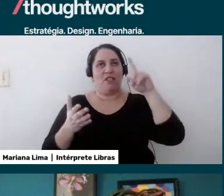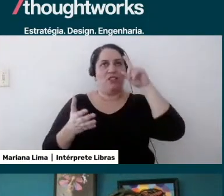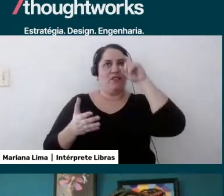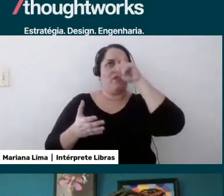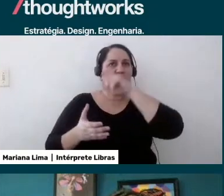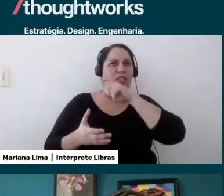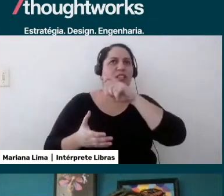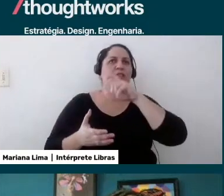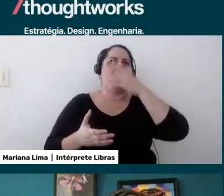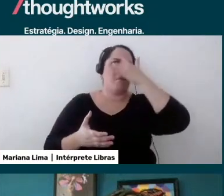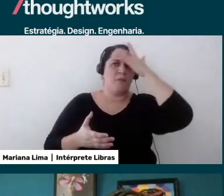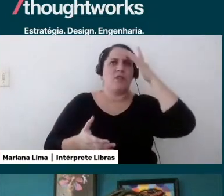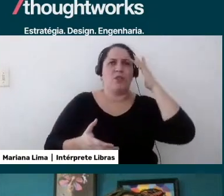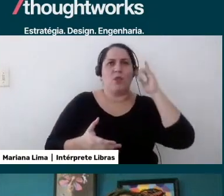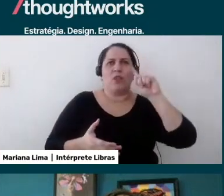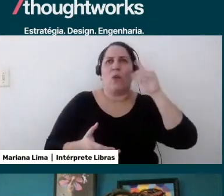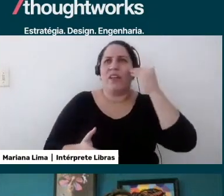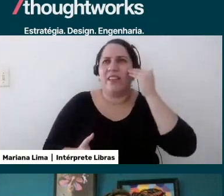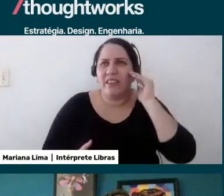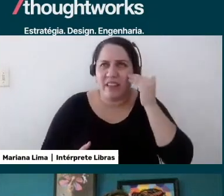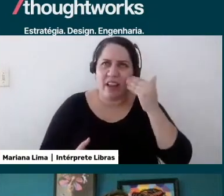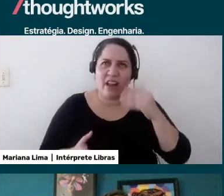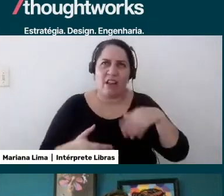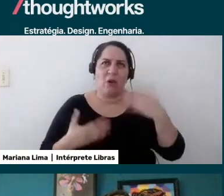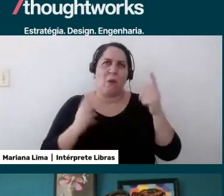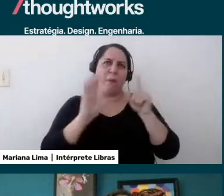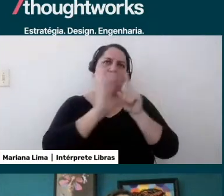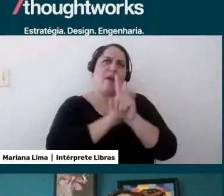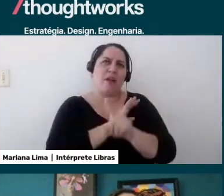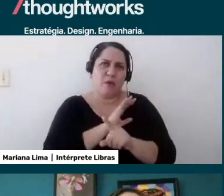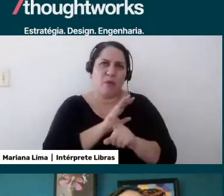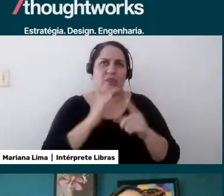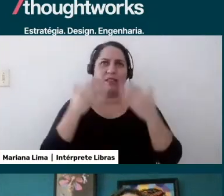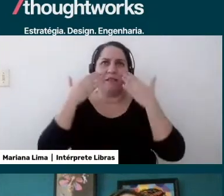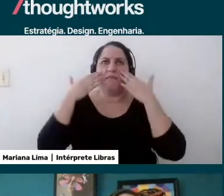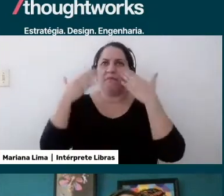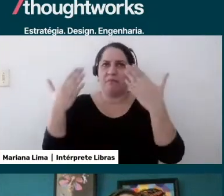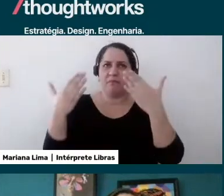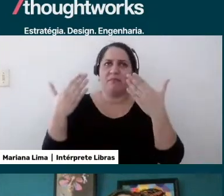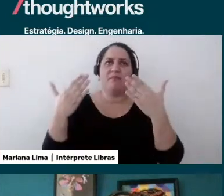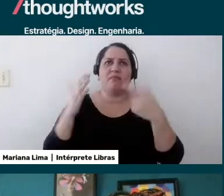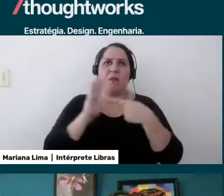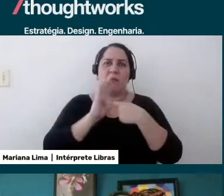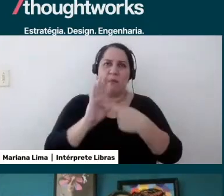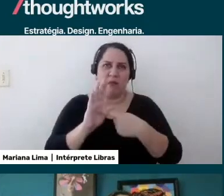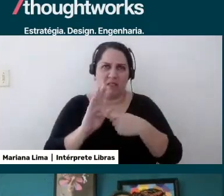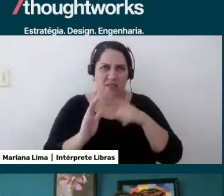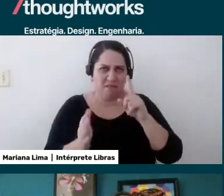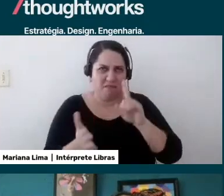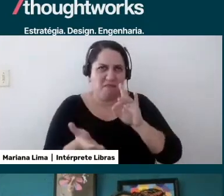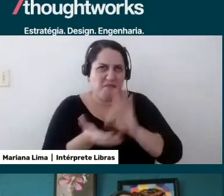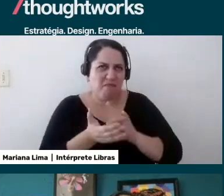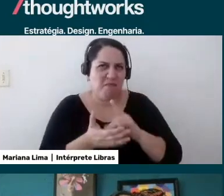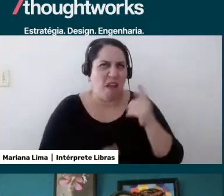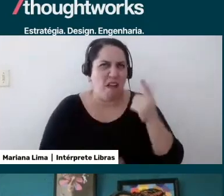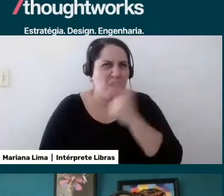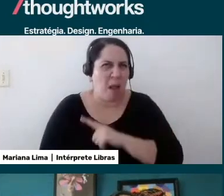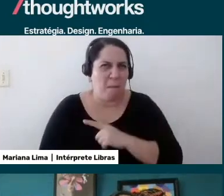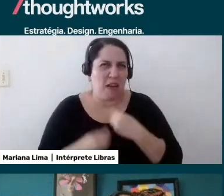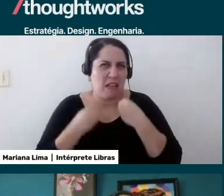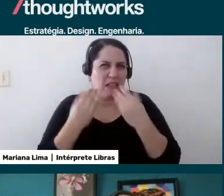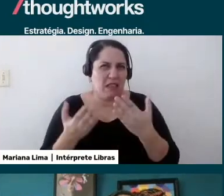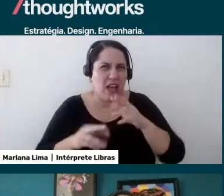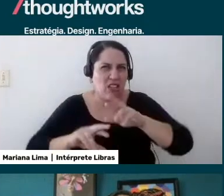encontrar pessoas que questionem, mas será que diversidade, pelo menos em voz alta, né? Pessoas que questionem, será que vale a pena investir em